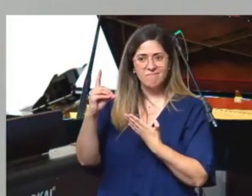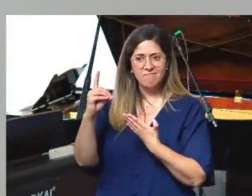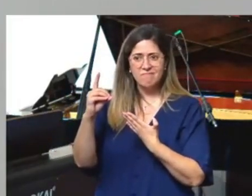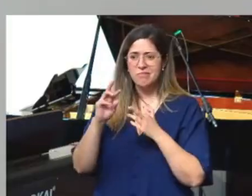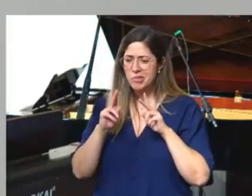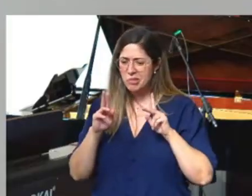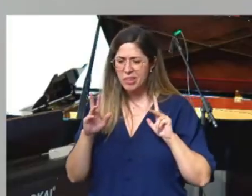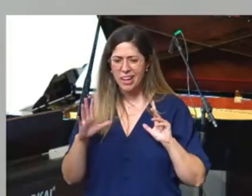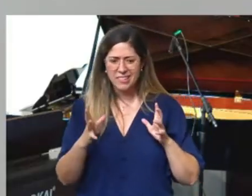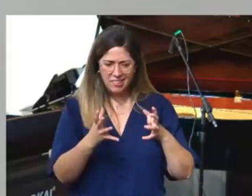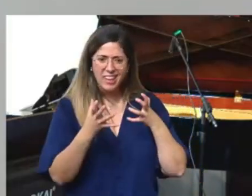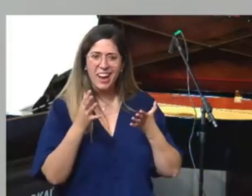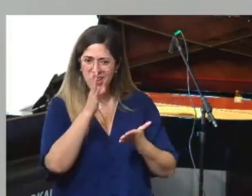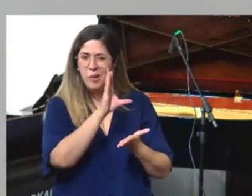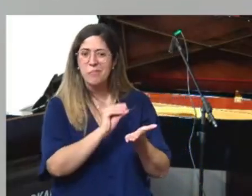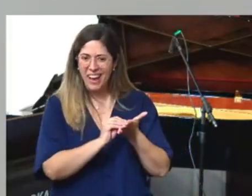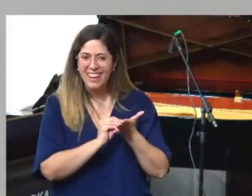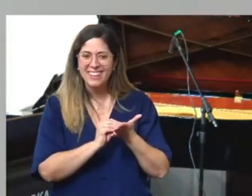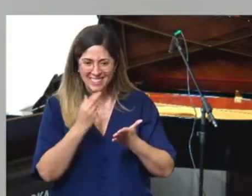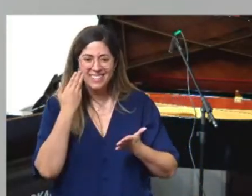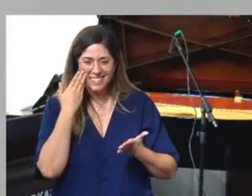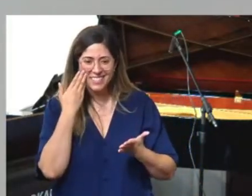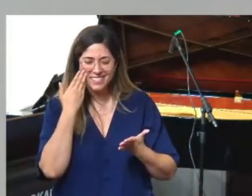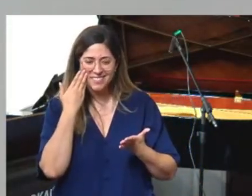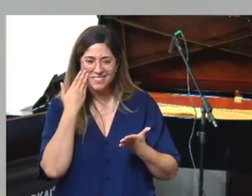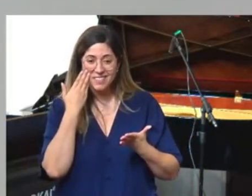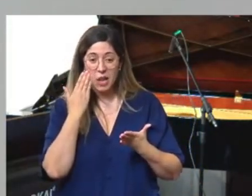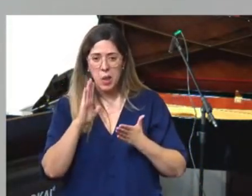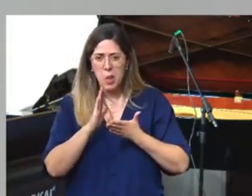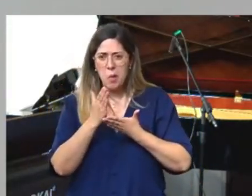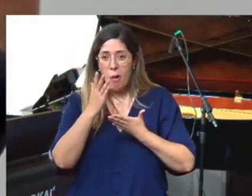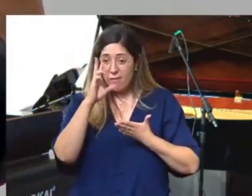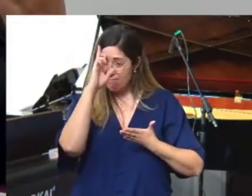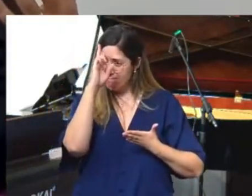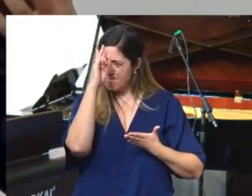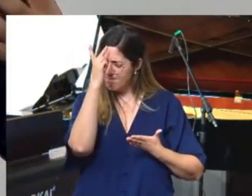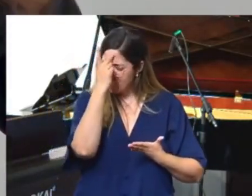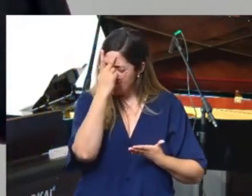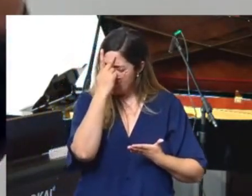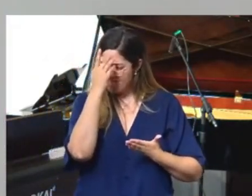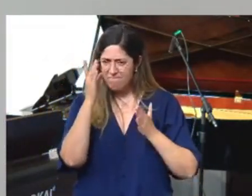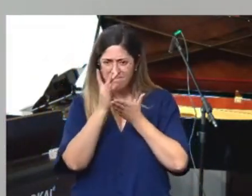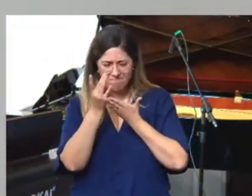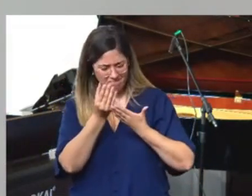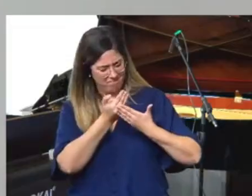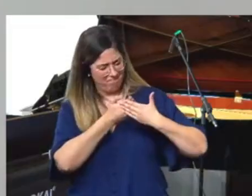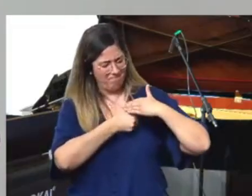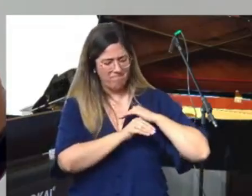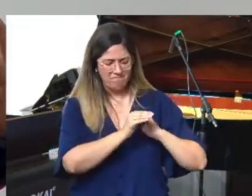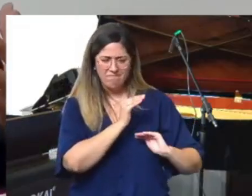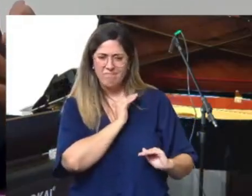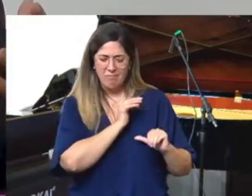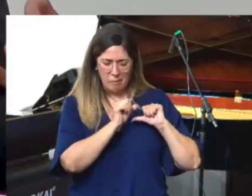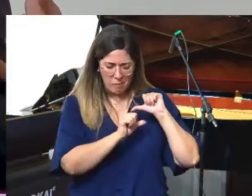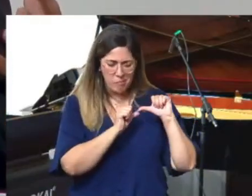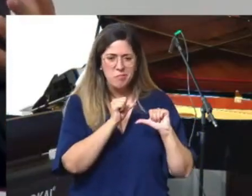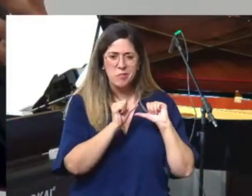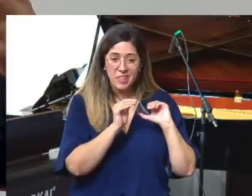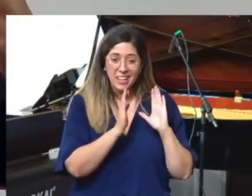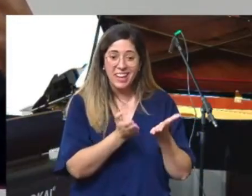Percebam que a palavra de Deus, quando ela penetra o coração e transforma a vida de